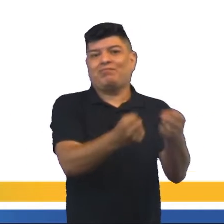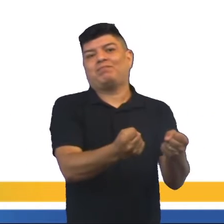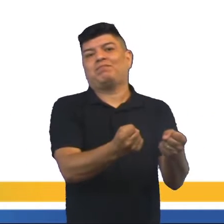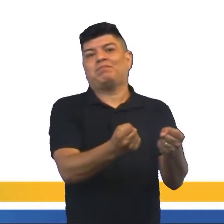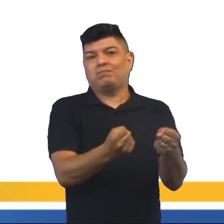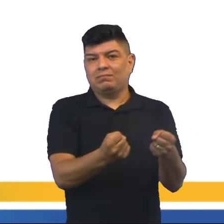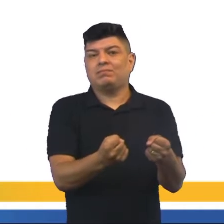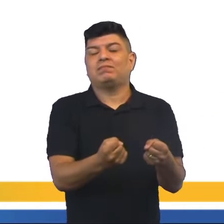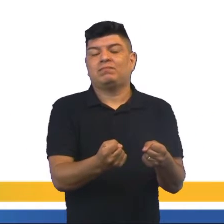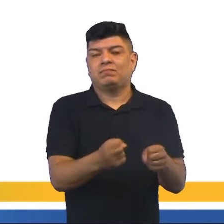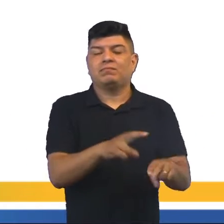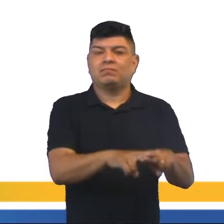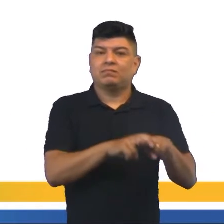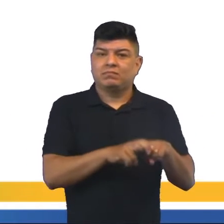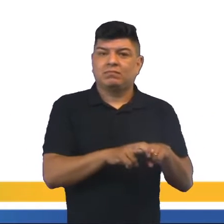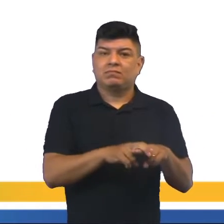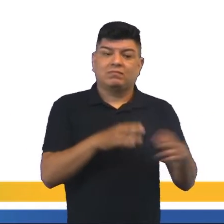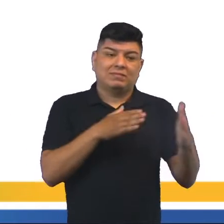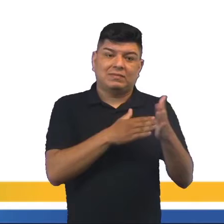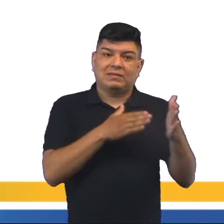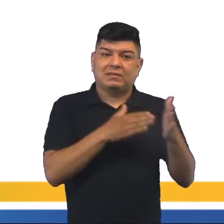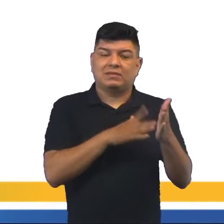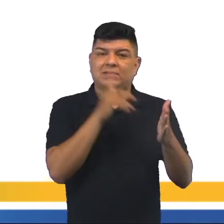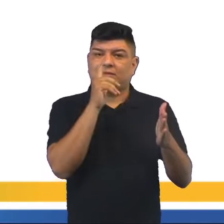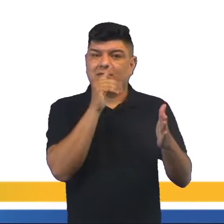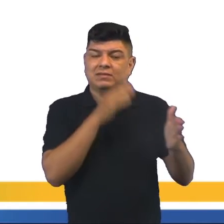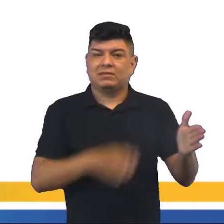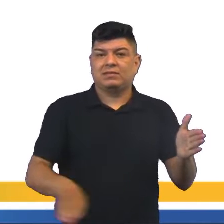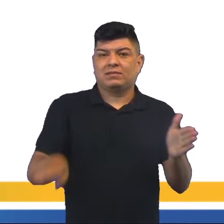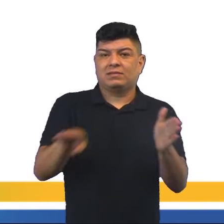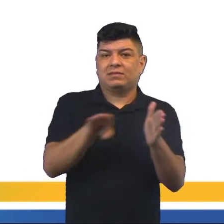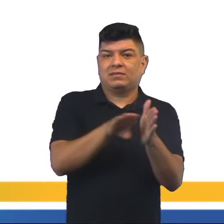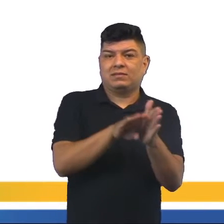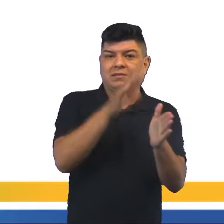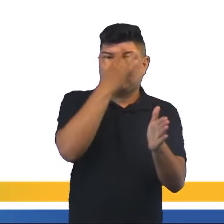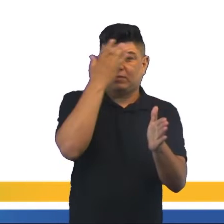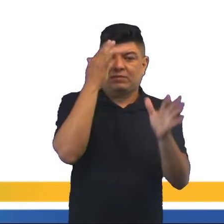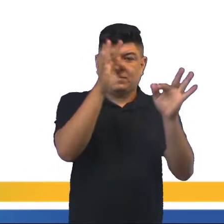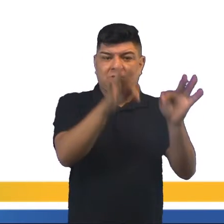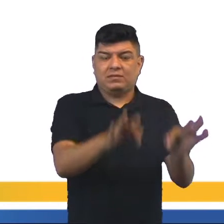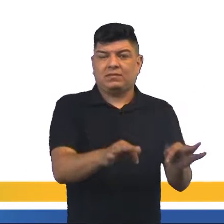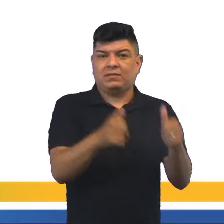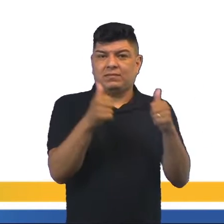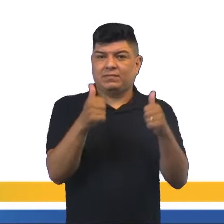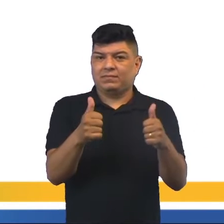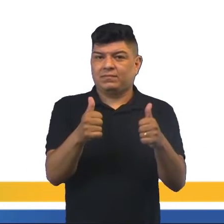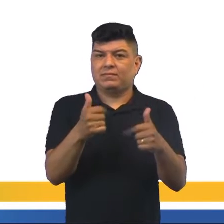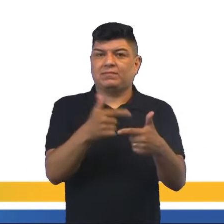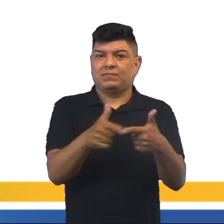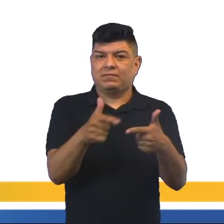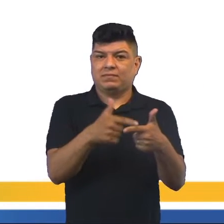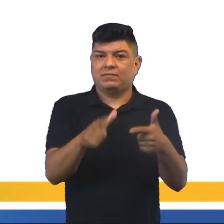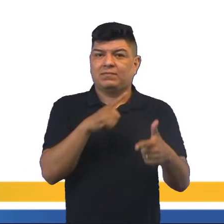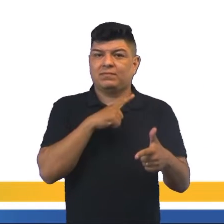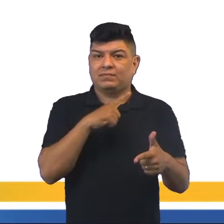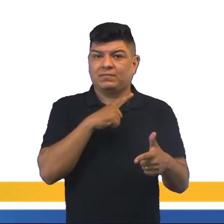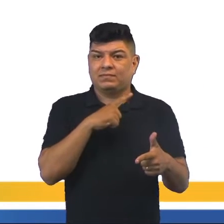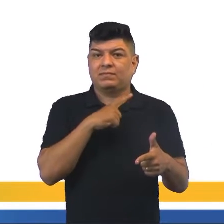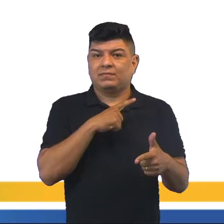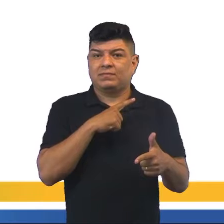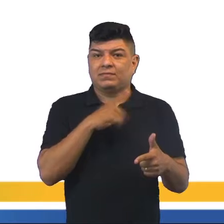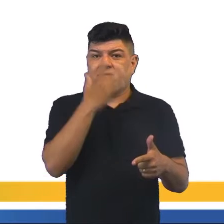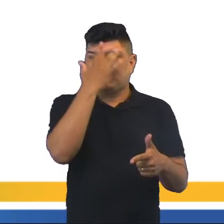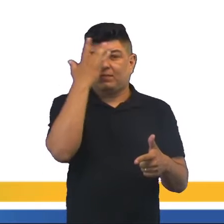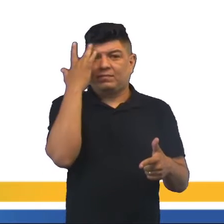questão do vazamento de água, o que impede que essa água chegue até o consumidor final. Então há esse problema aí entre